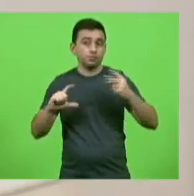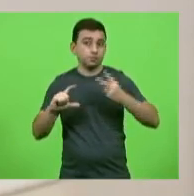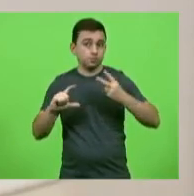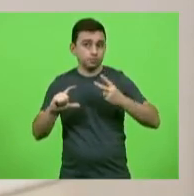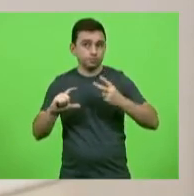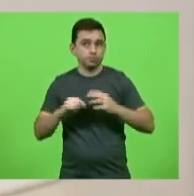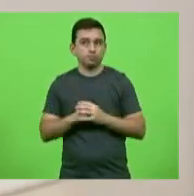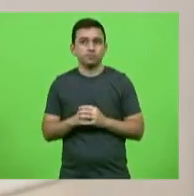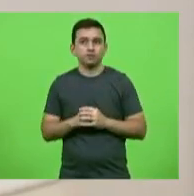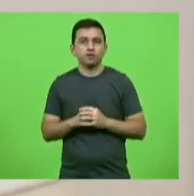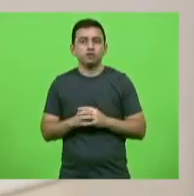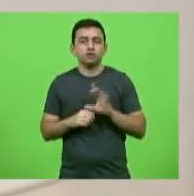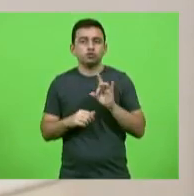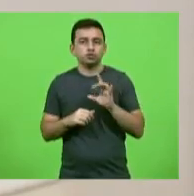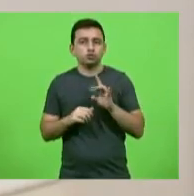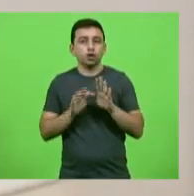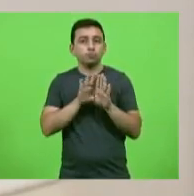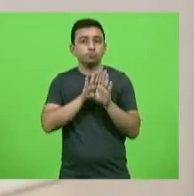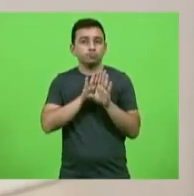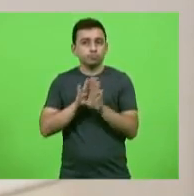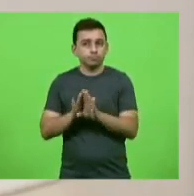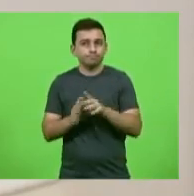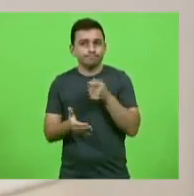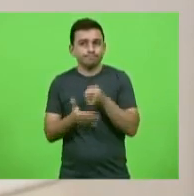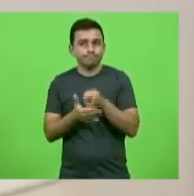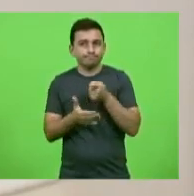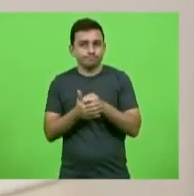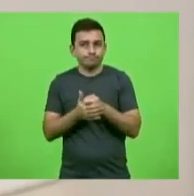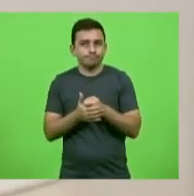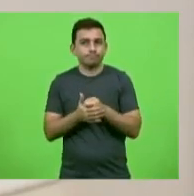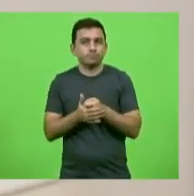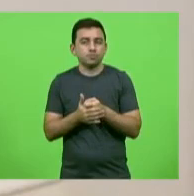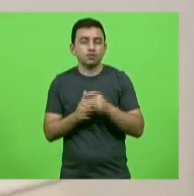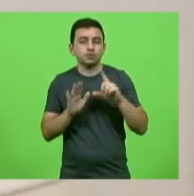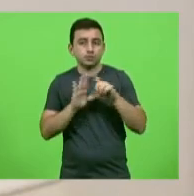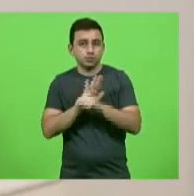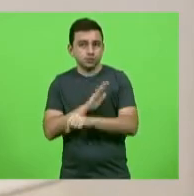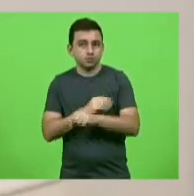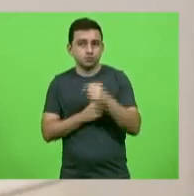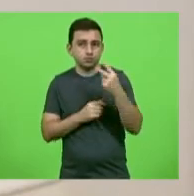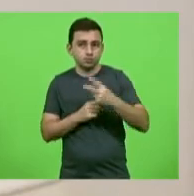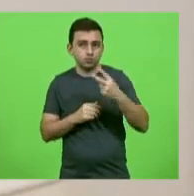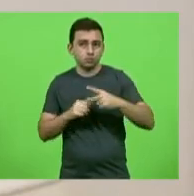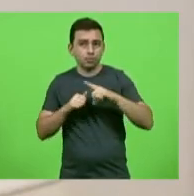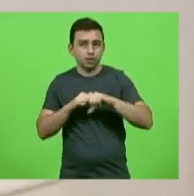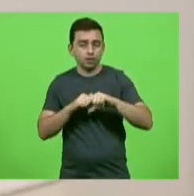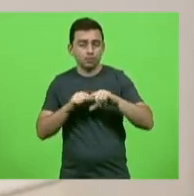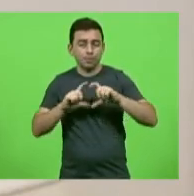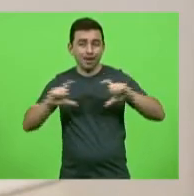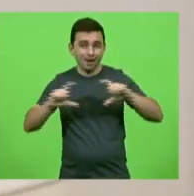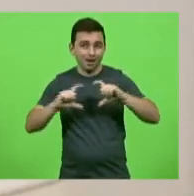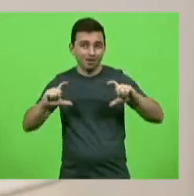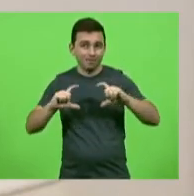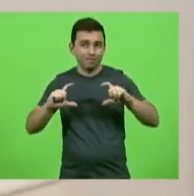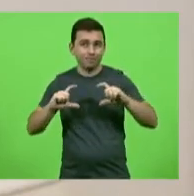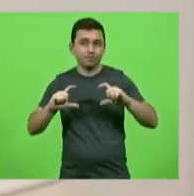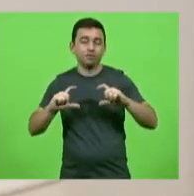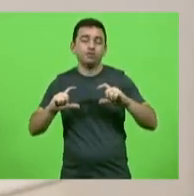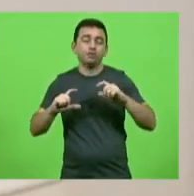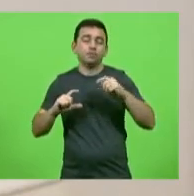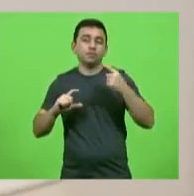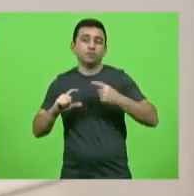Excepcionalmente, ficam dispensadas as exigências previstas no inciso 2º do parágrafo 1º deste artigo para os casos em